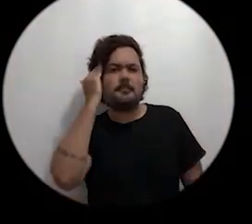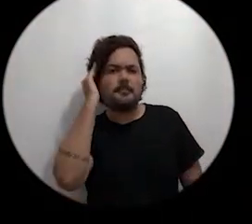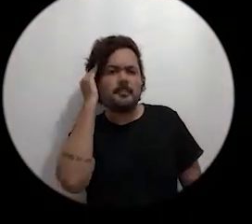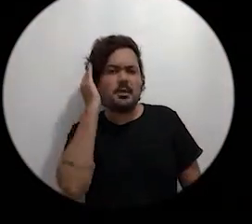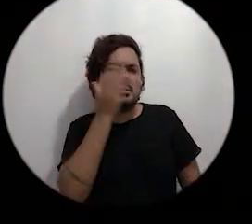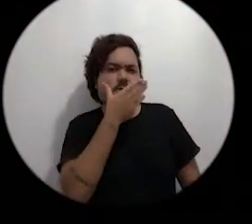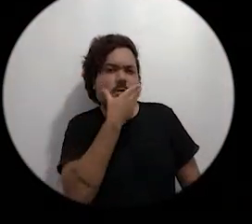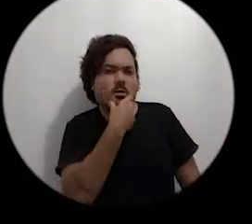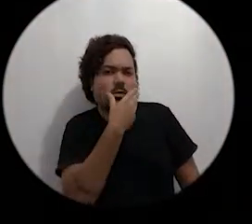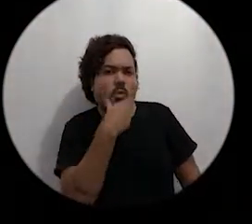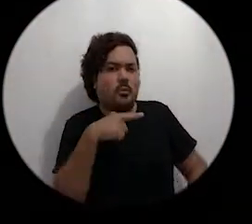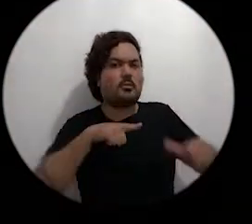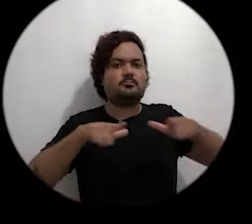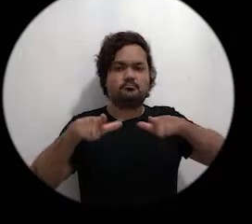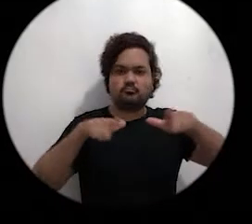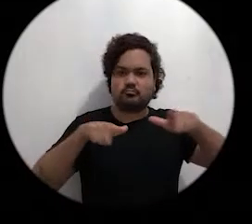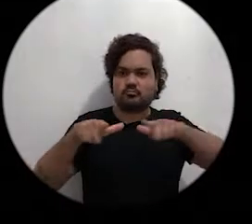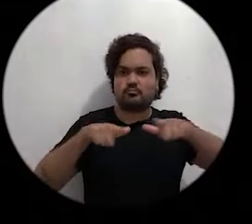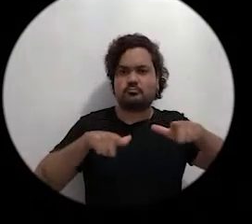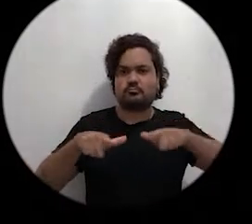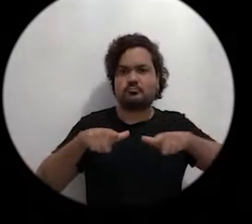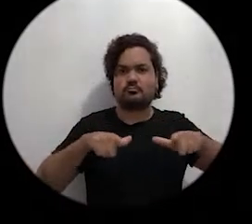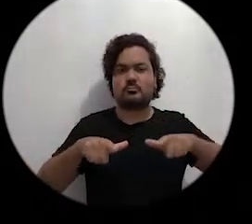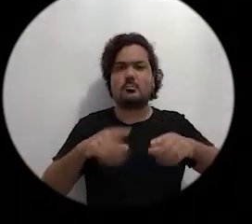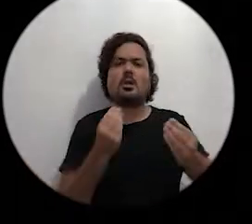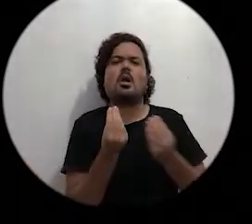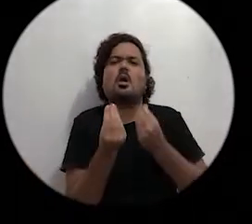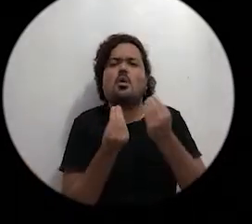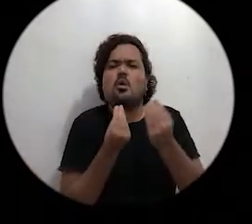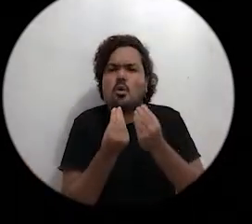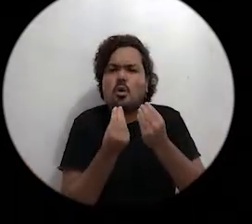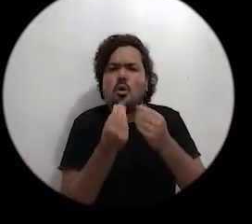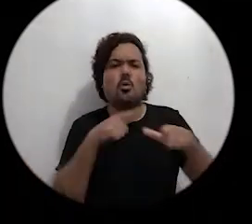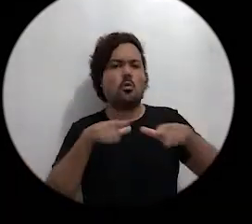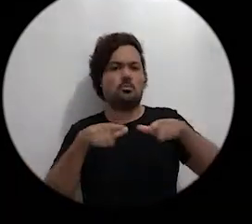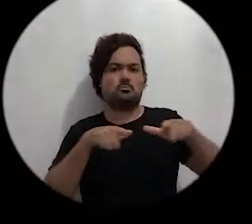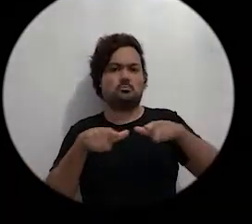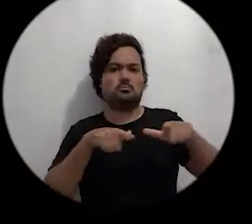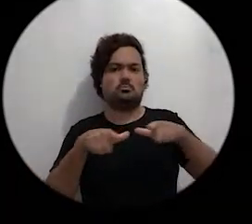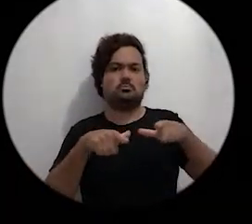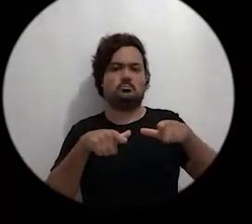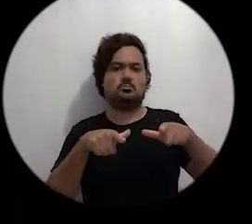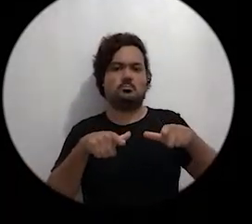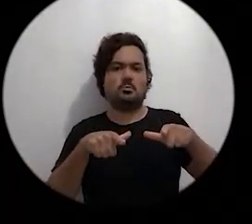Pensa nesse homem trabalhando. Como seria esse homem trabalhando?